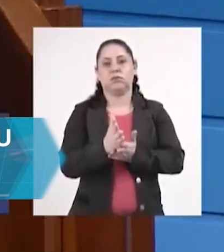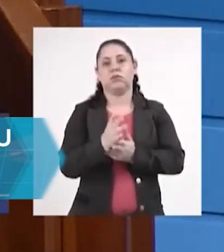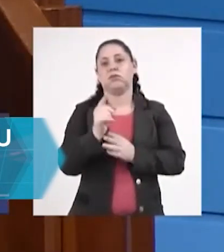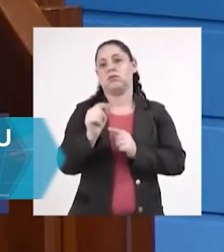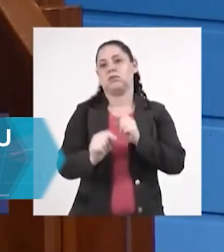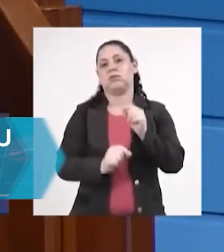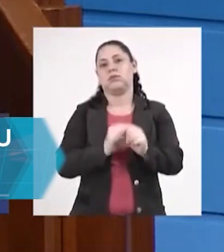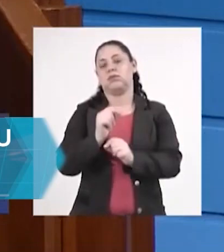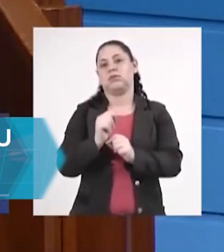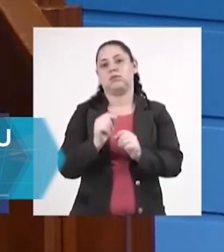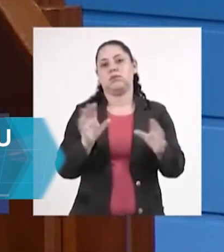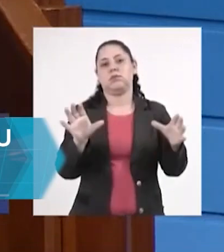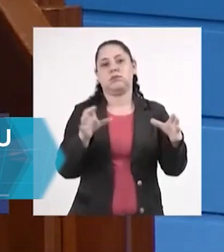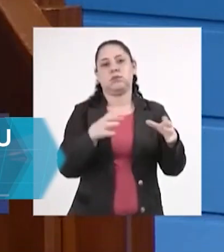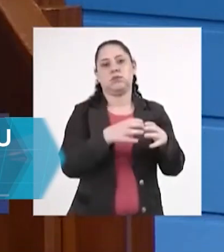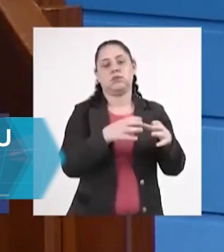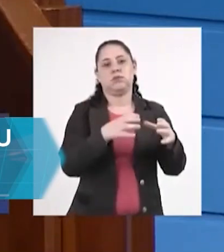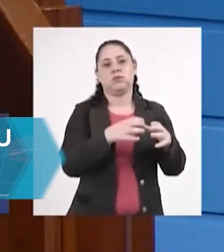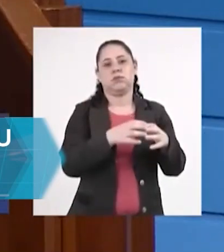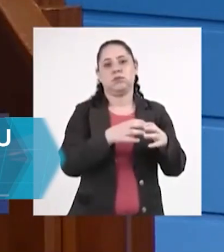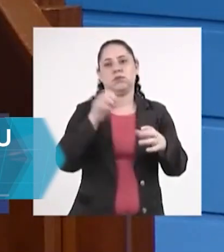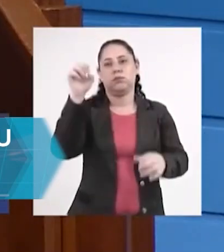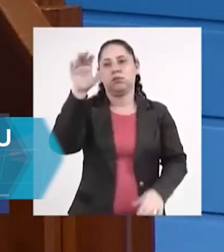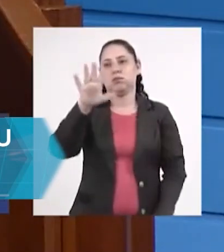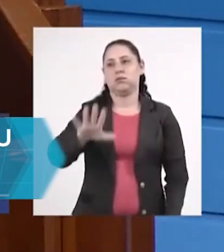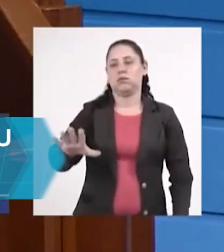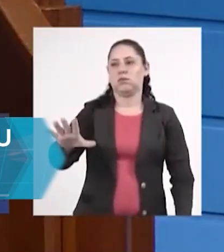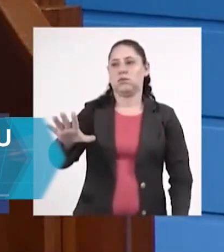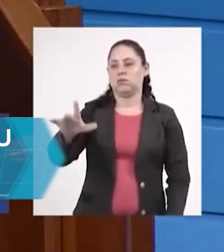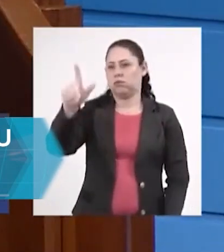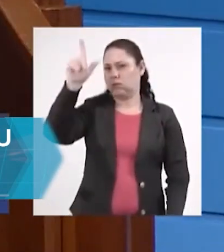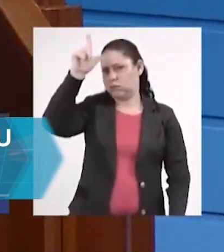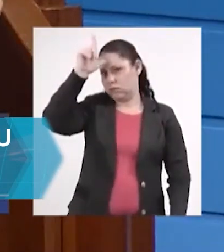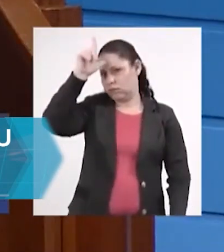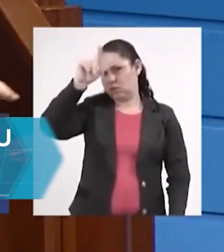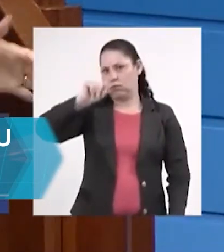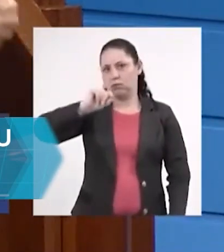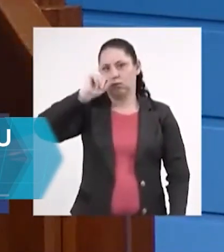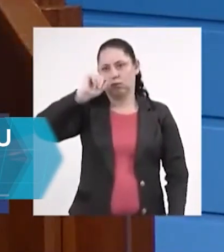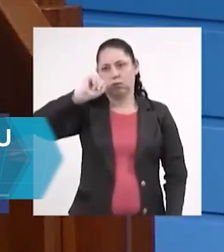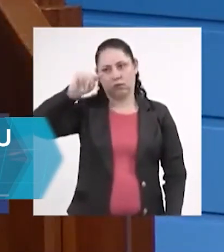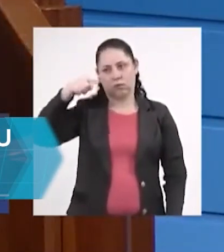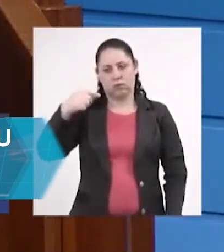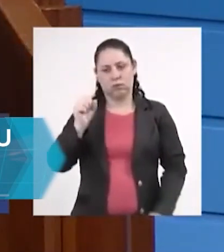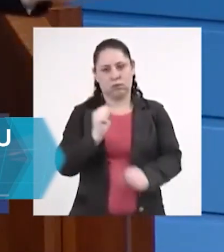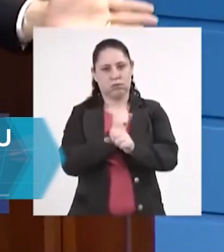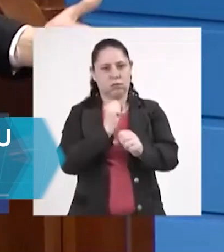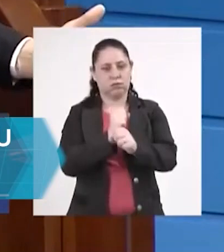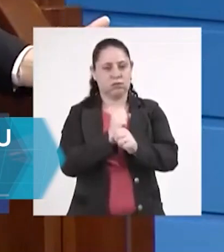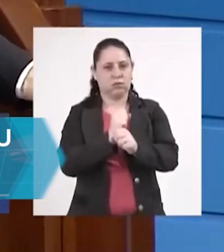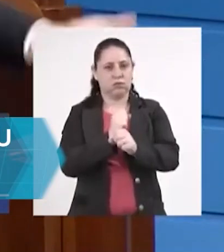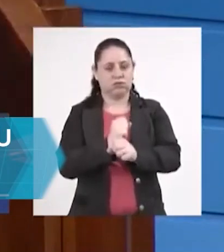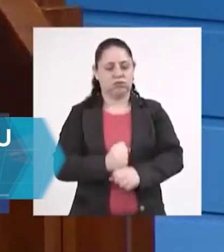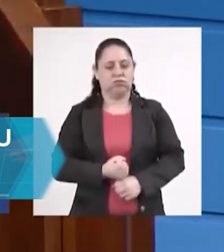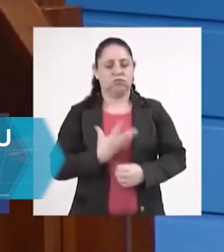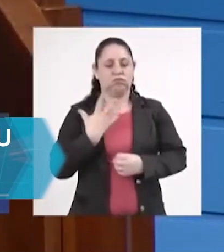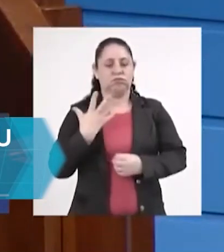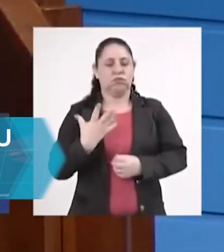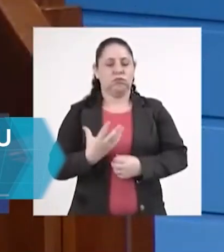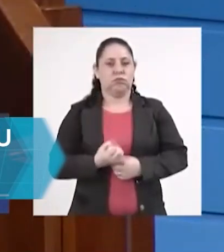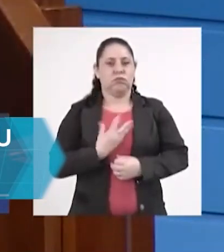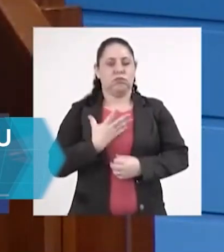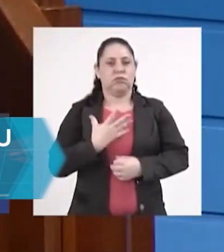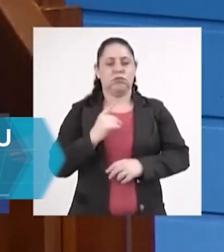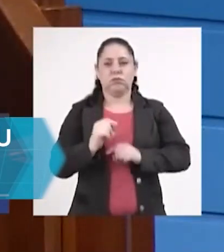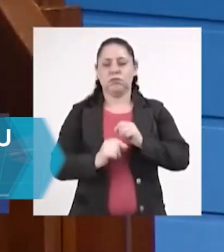que foi o Parlamento europeu da Alemanha e que serviu após sua reconstrução de inspiração inclusive